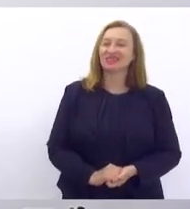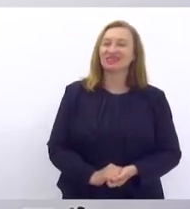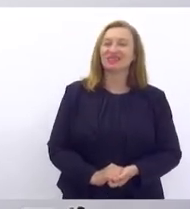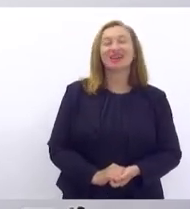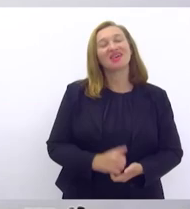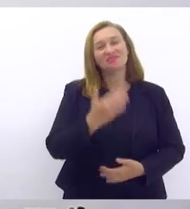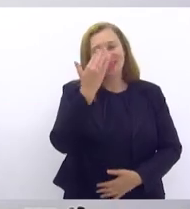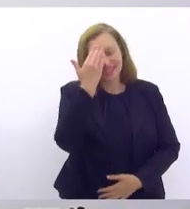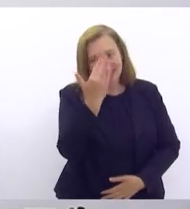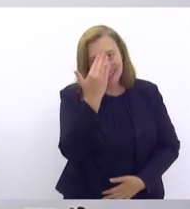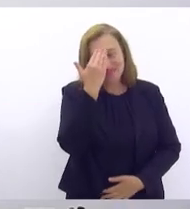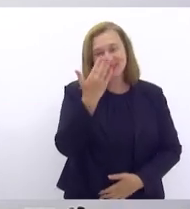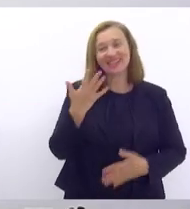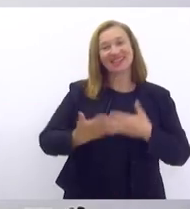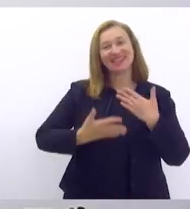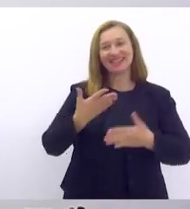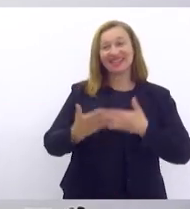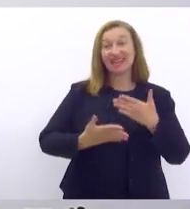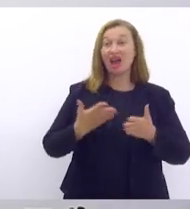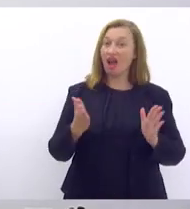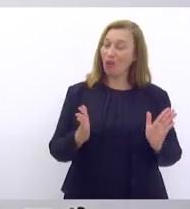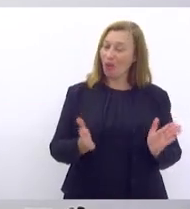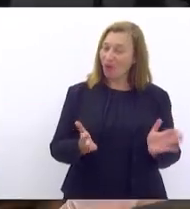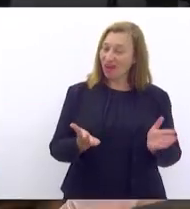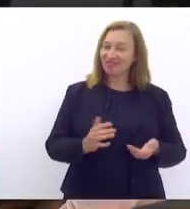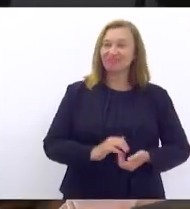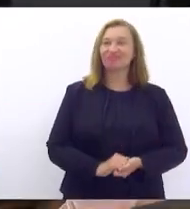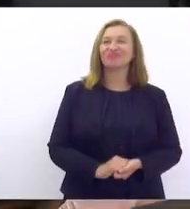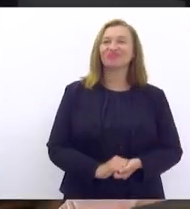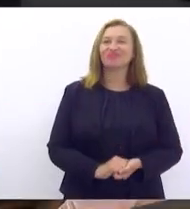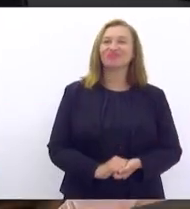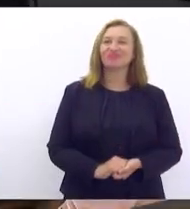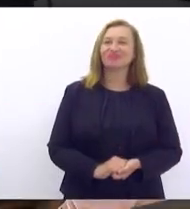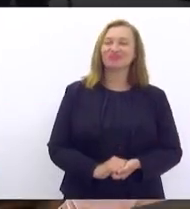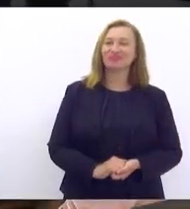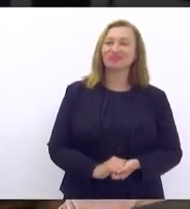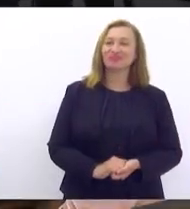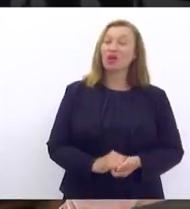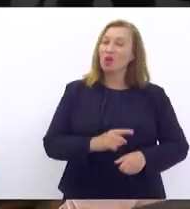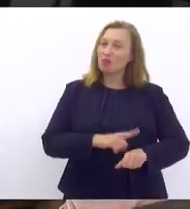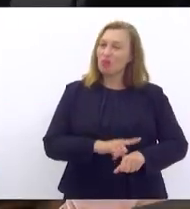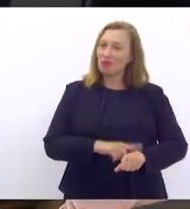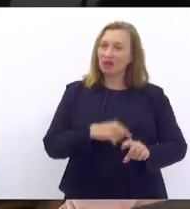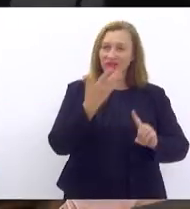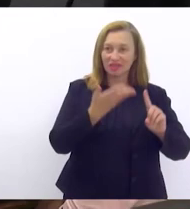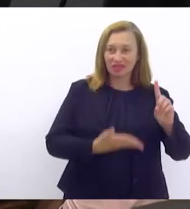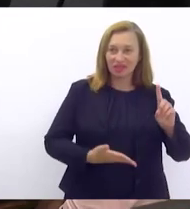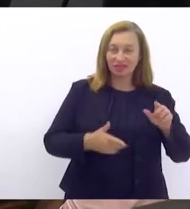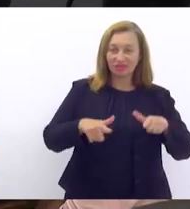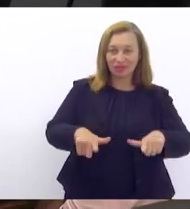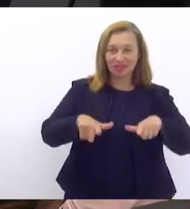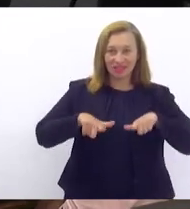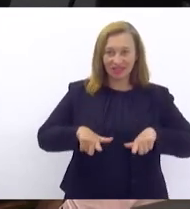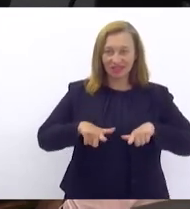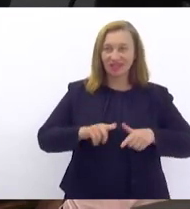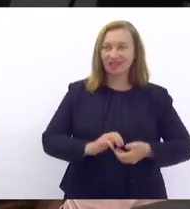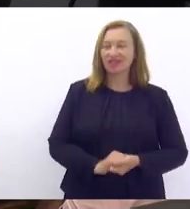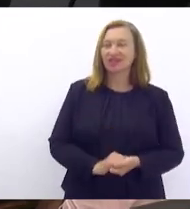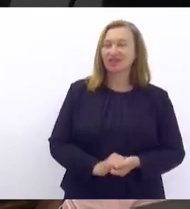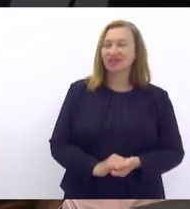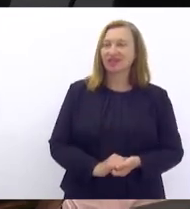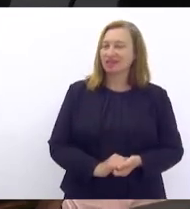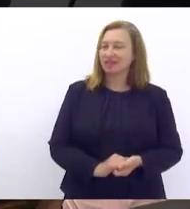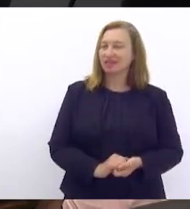Muito, muito obrigado, que alegria. E agora nós vamos para o momento solene da entrega dos certificados de reconhecimento